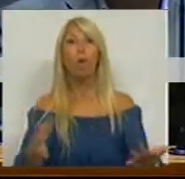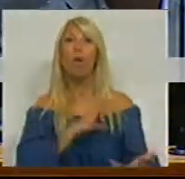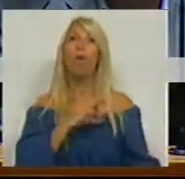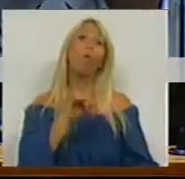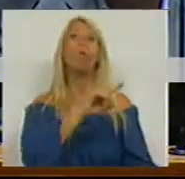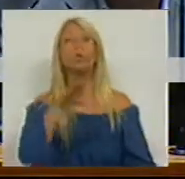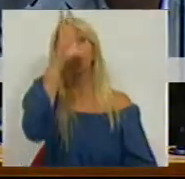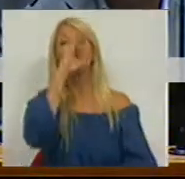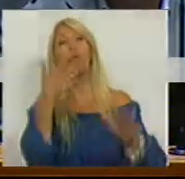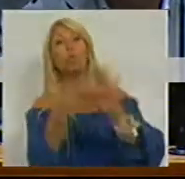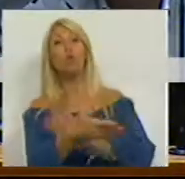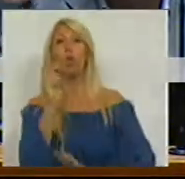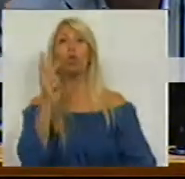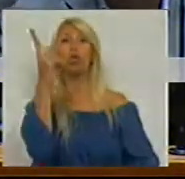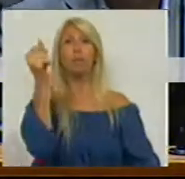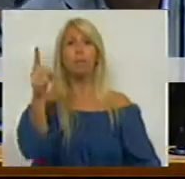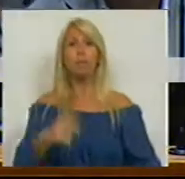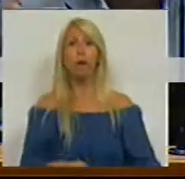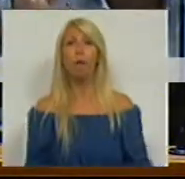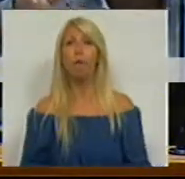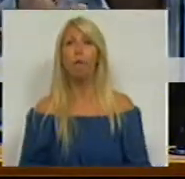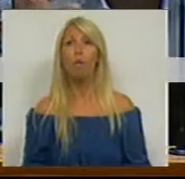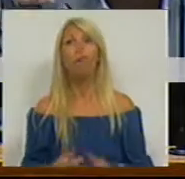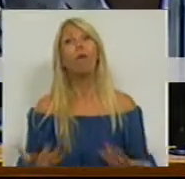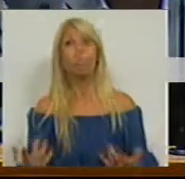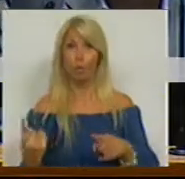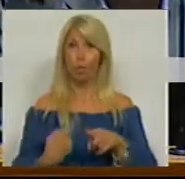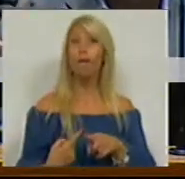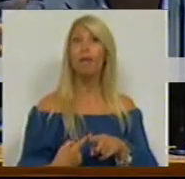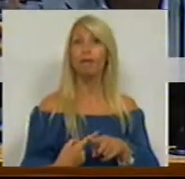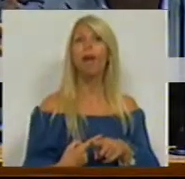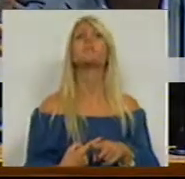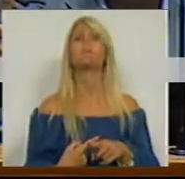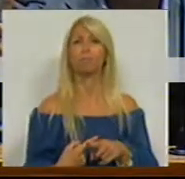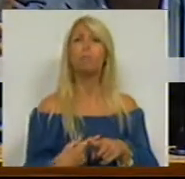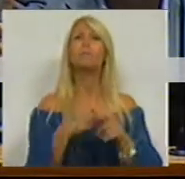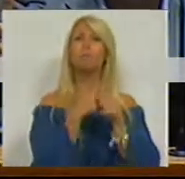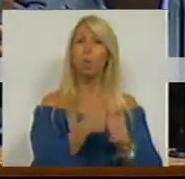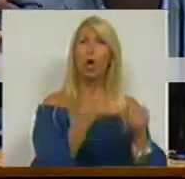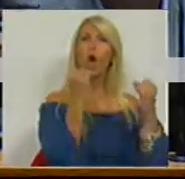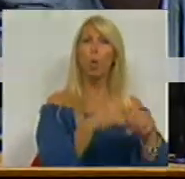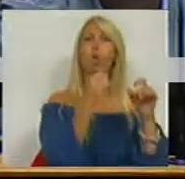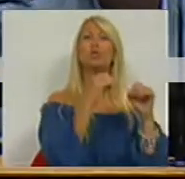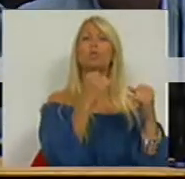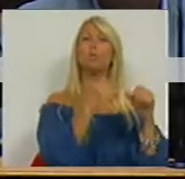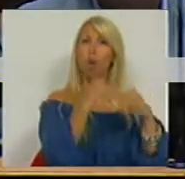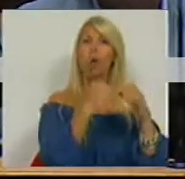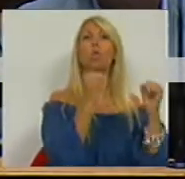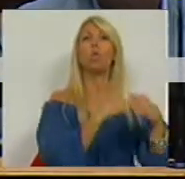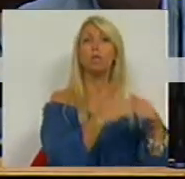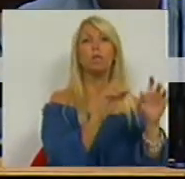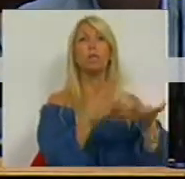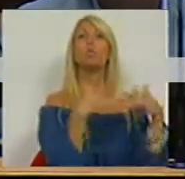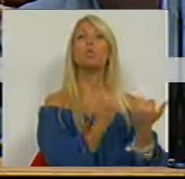há 2 anos e meio. Para o que interessa, cumprem os acordos da concertação social. Para o que não